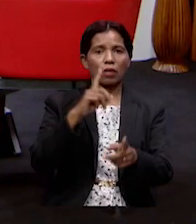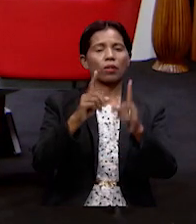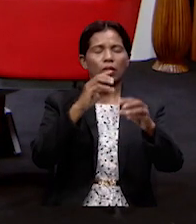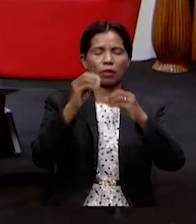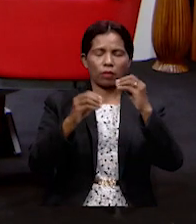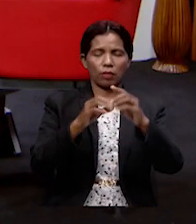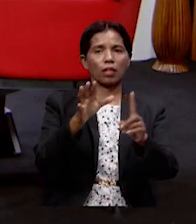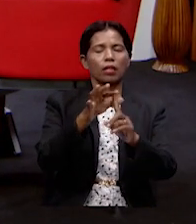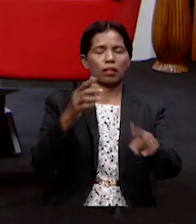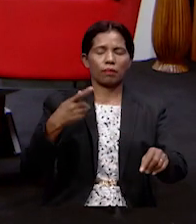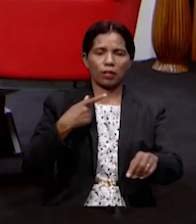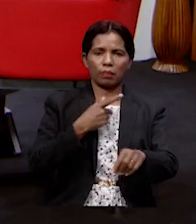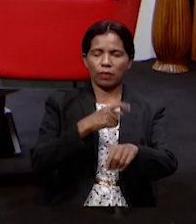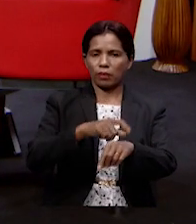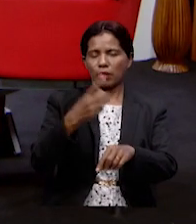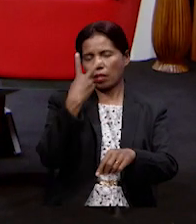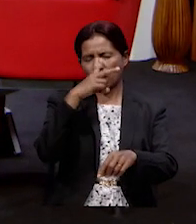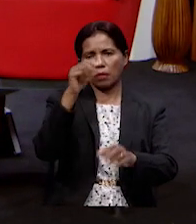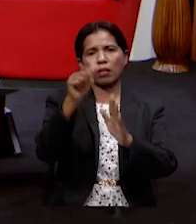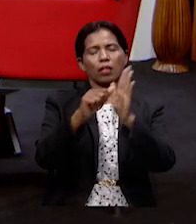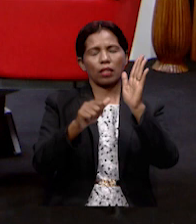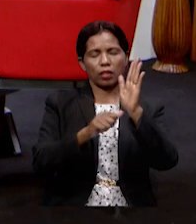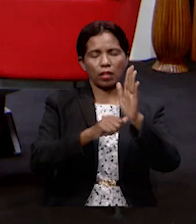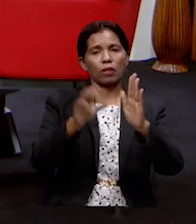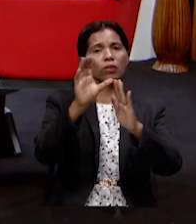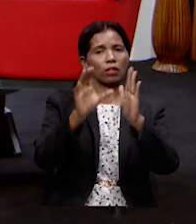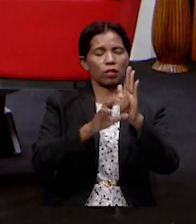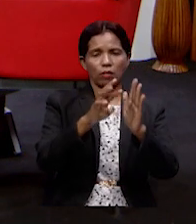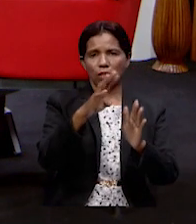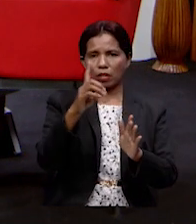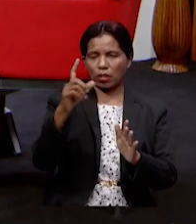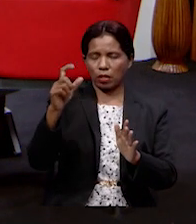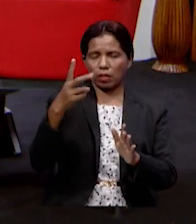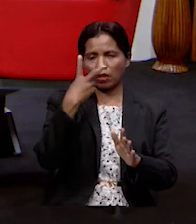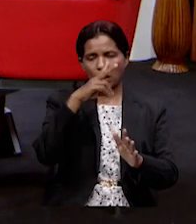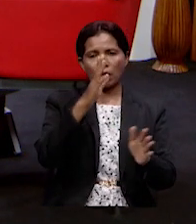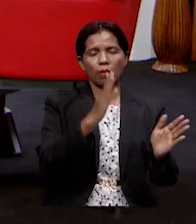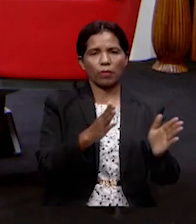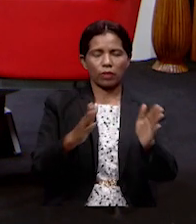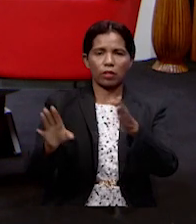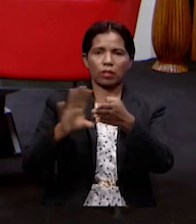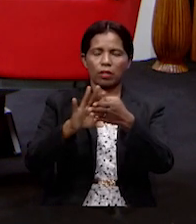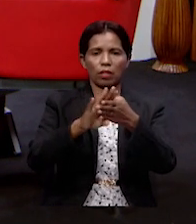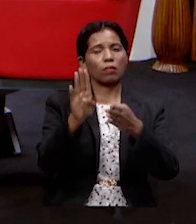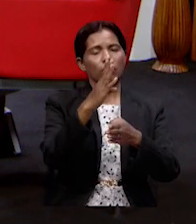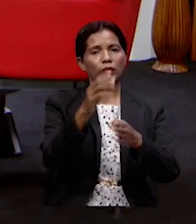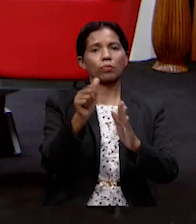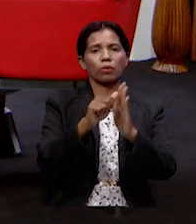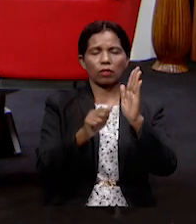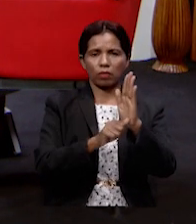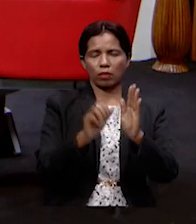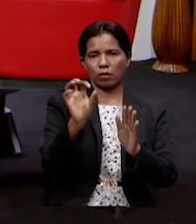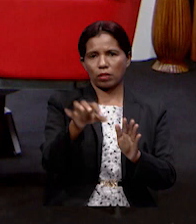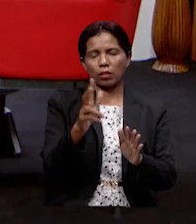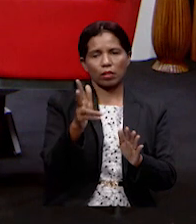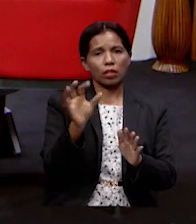eleição parlamentar, arreliu o artigo Sira e a Constituição RTL, onde regula o processo eleitoral. Tuir artigo sendo recintolo